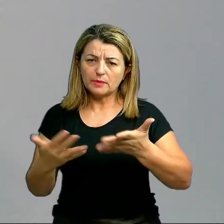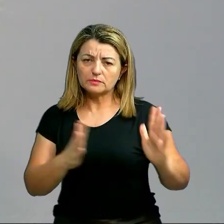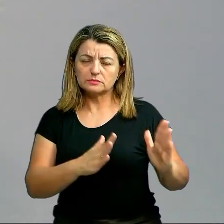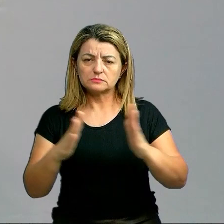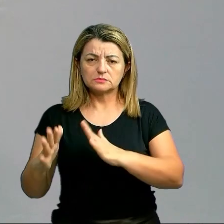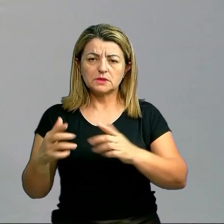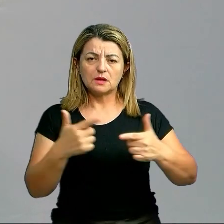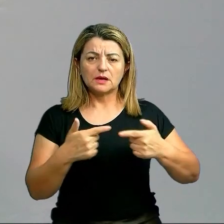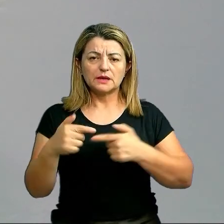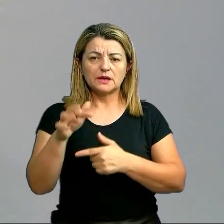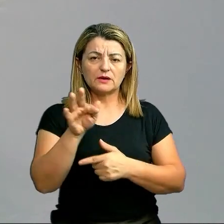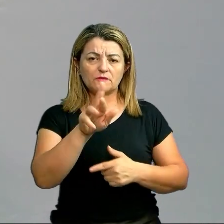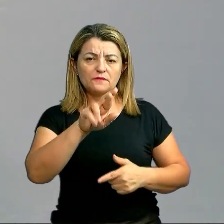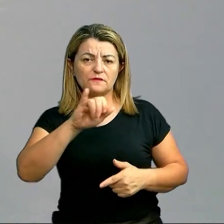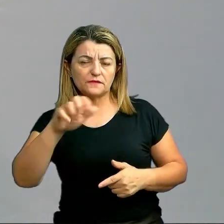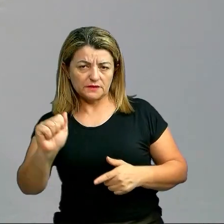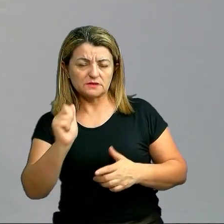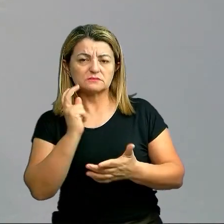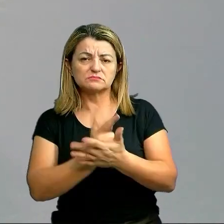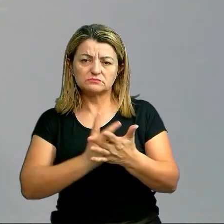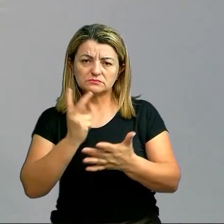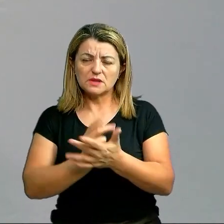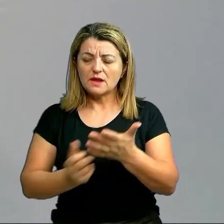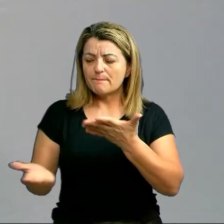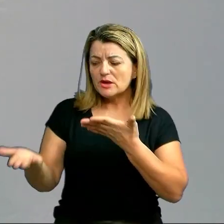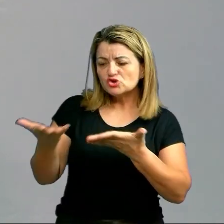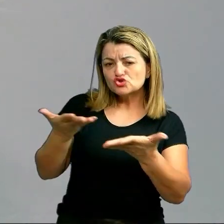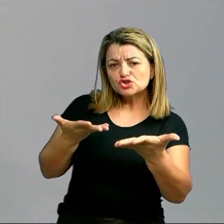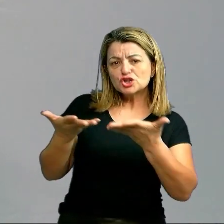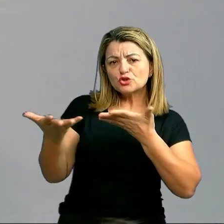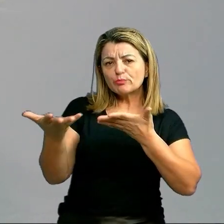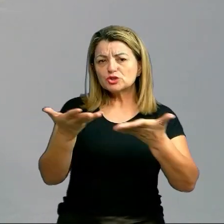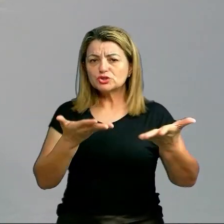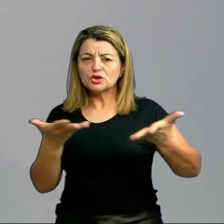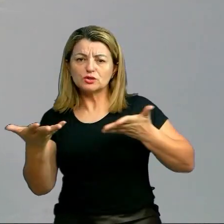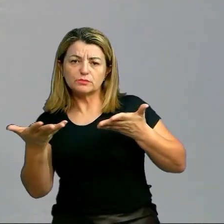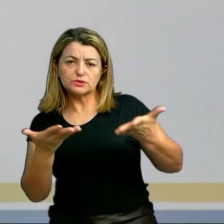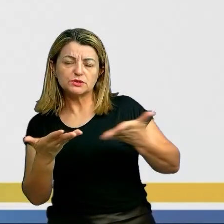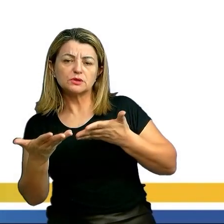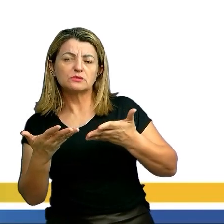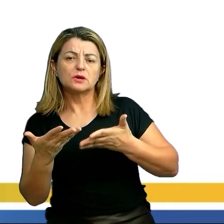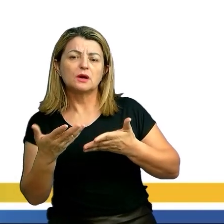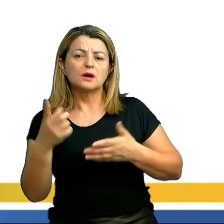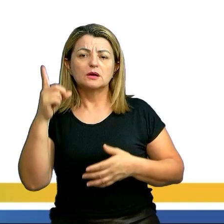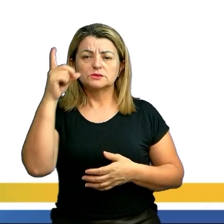não perdeu a sua função e continua mediando conflitos até o presente momento, certo?